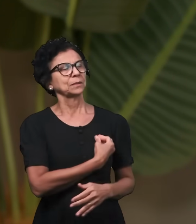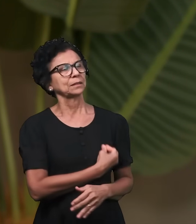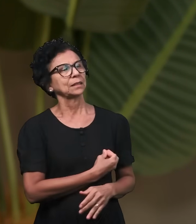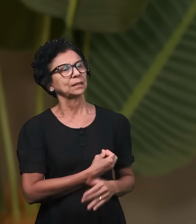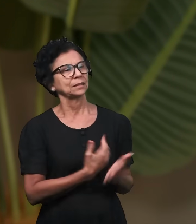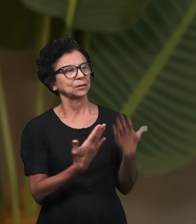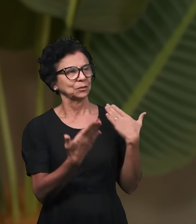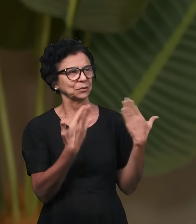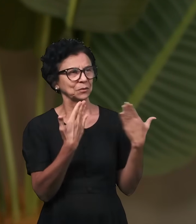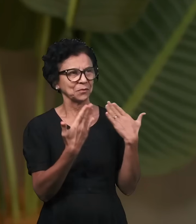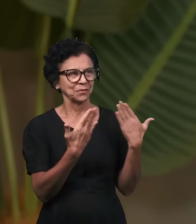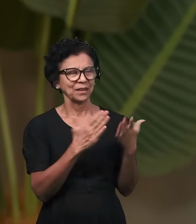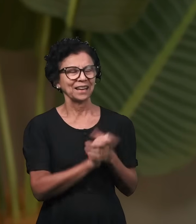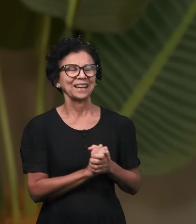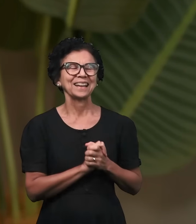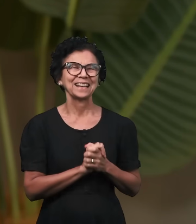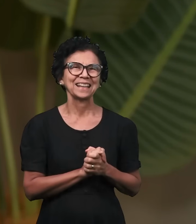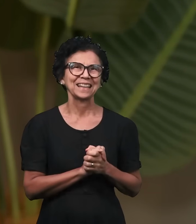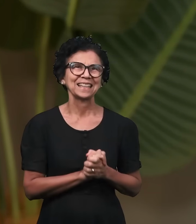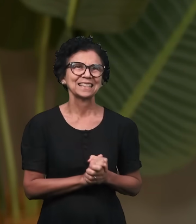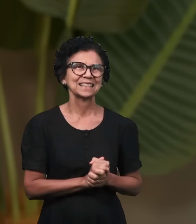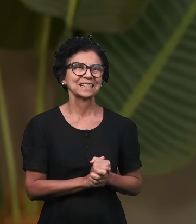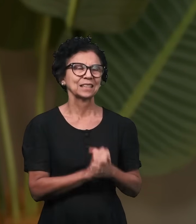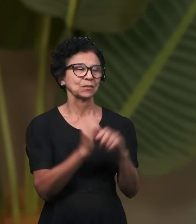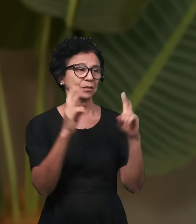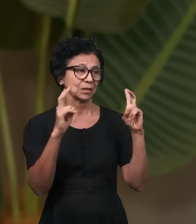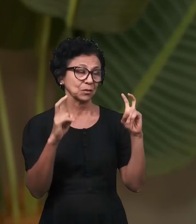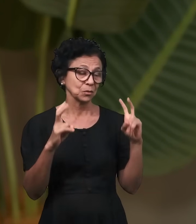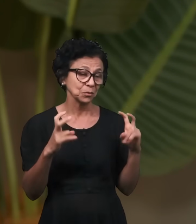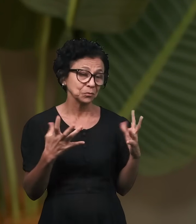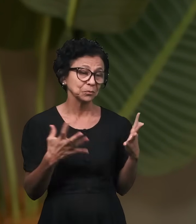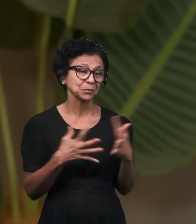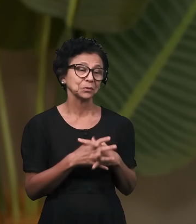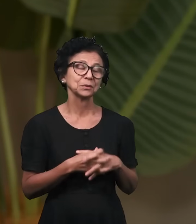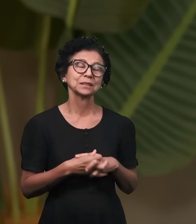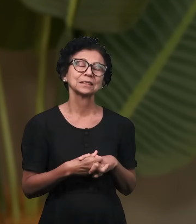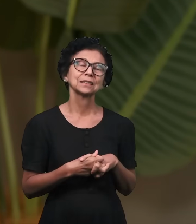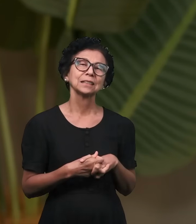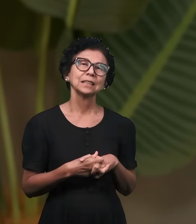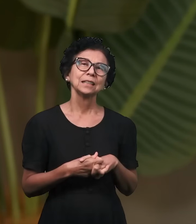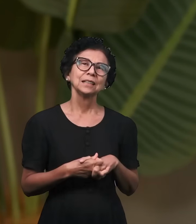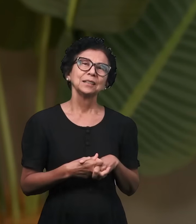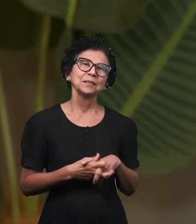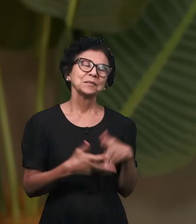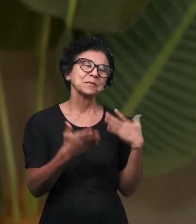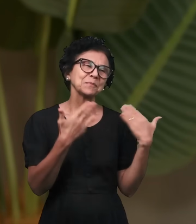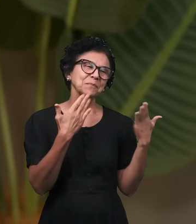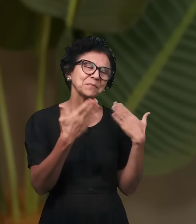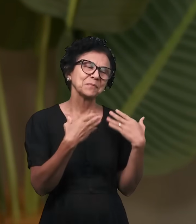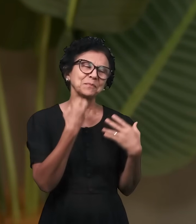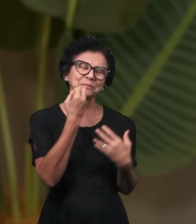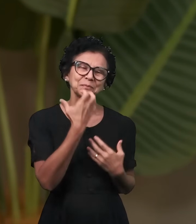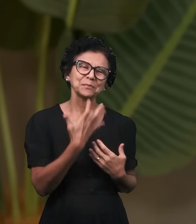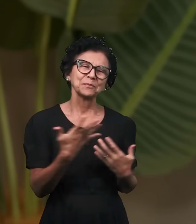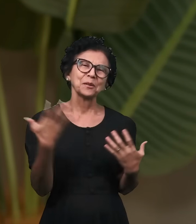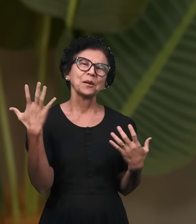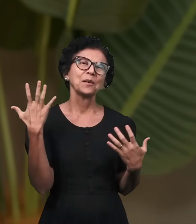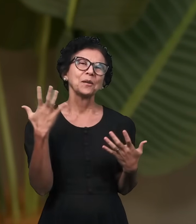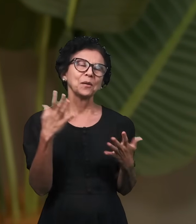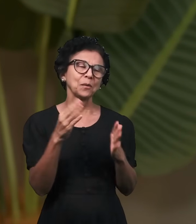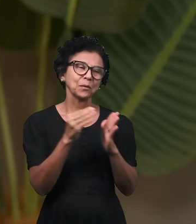A sua exposição dos assuntos, um bate-papo muito produtivo, um conteúdo